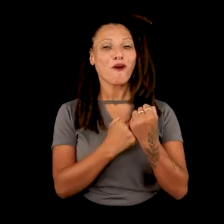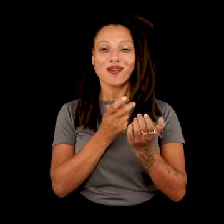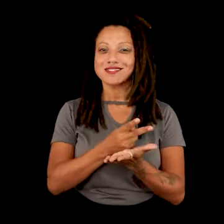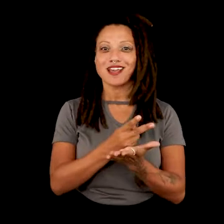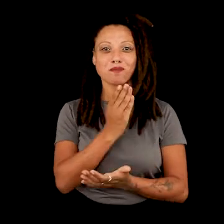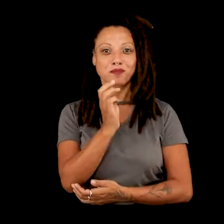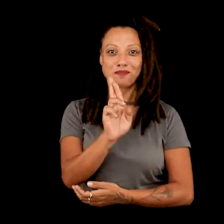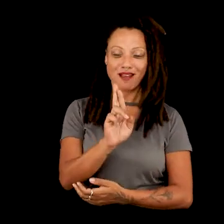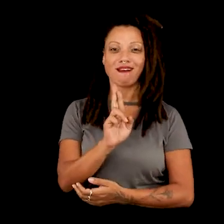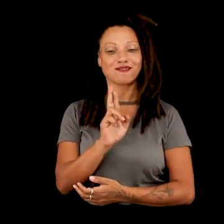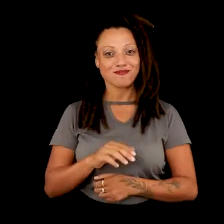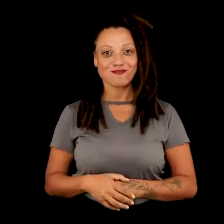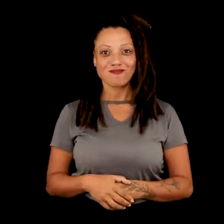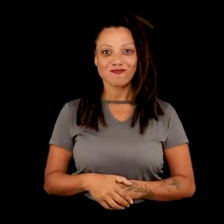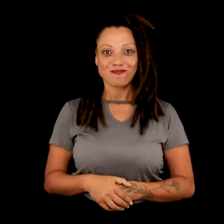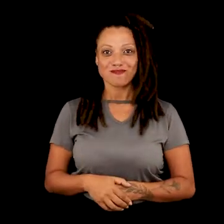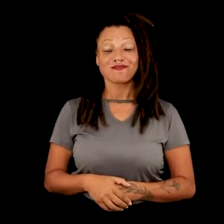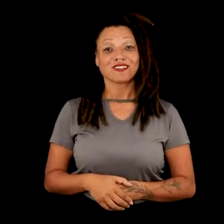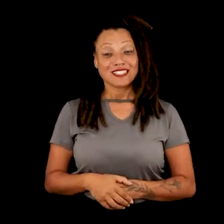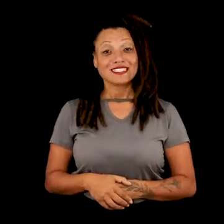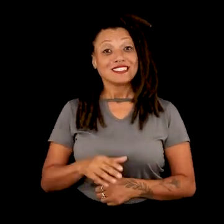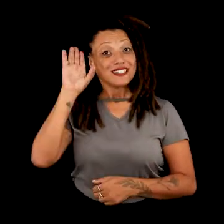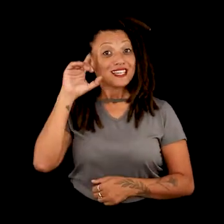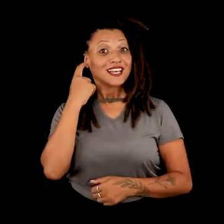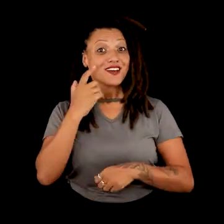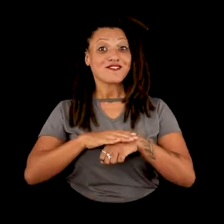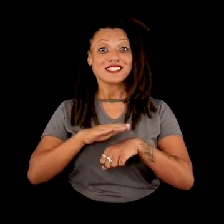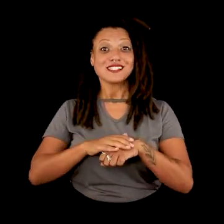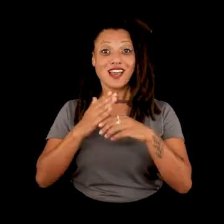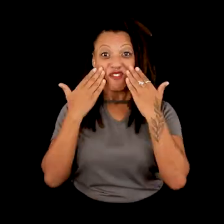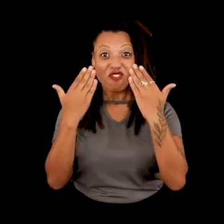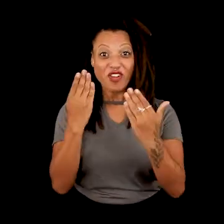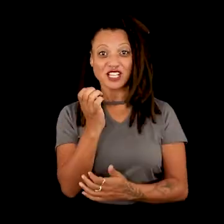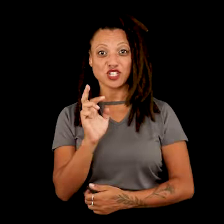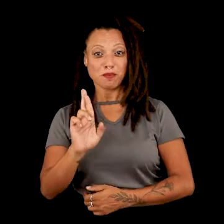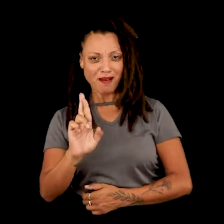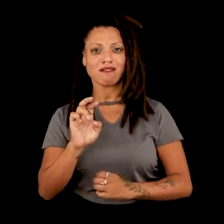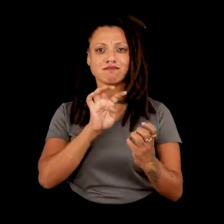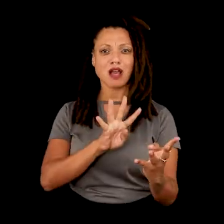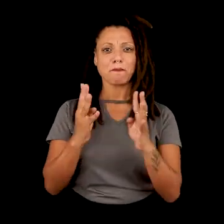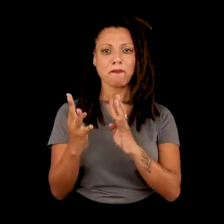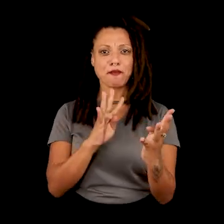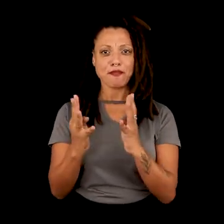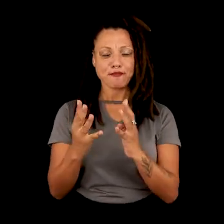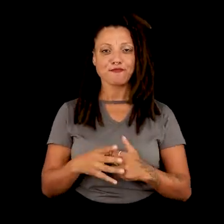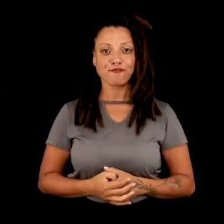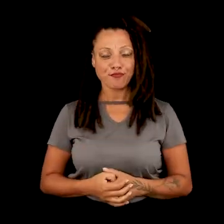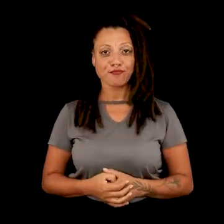sempre. E aí ela fazia as cirandas lá na frente do Pina de Copacabana. Pra